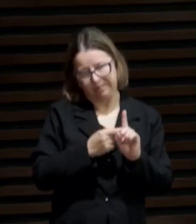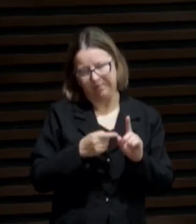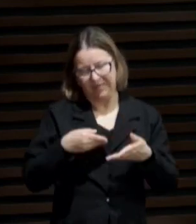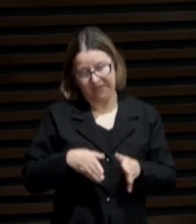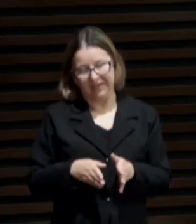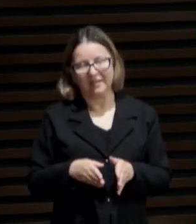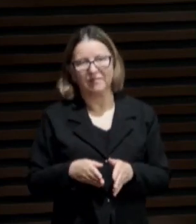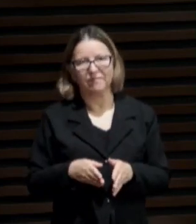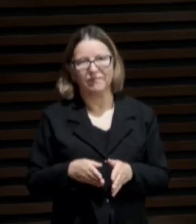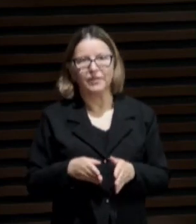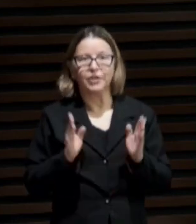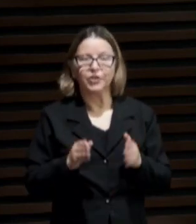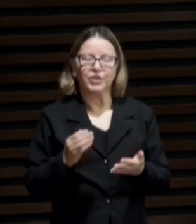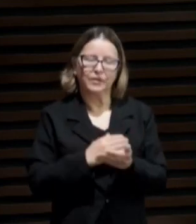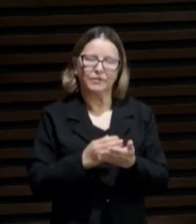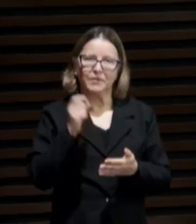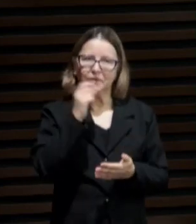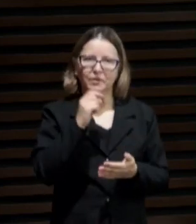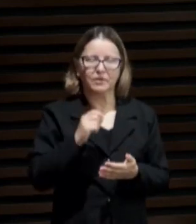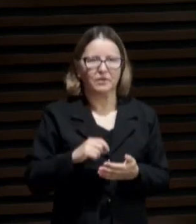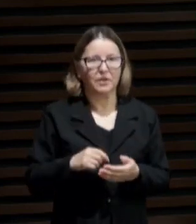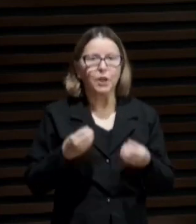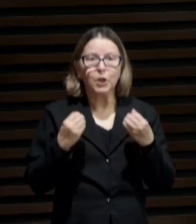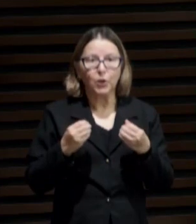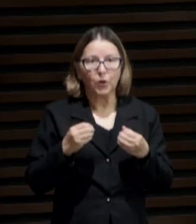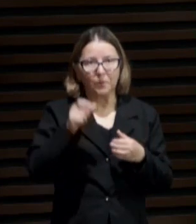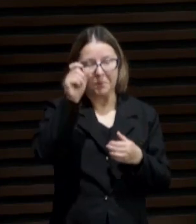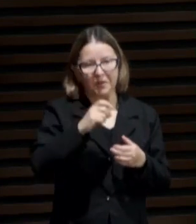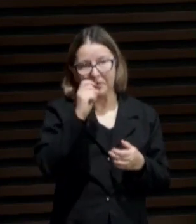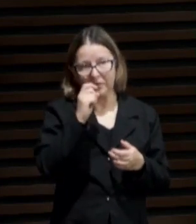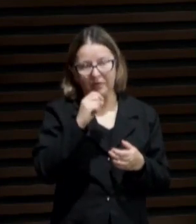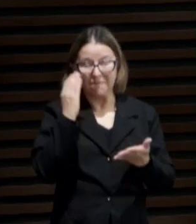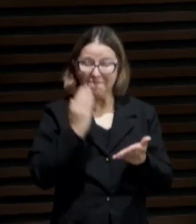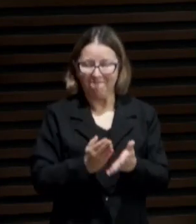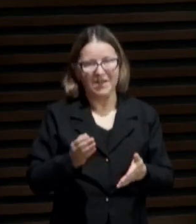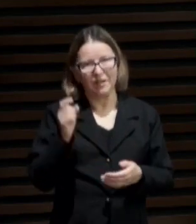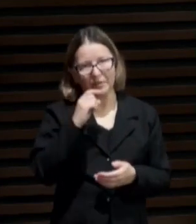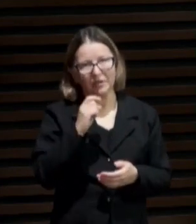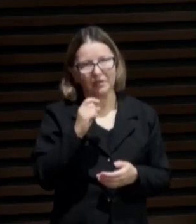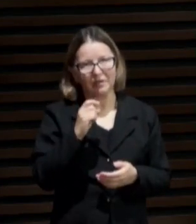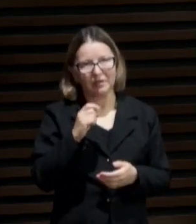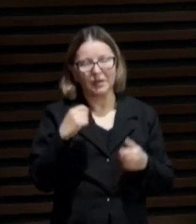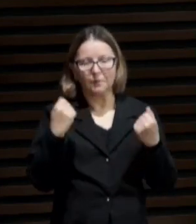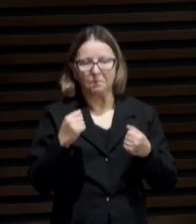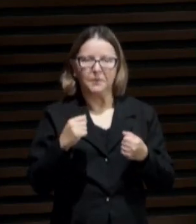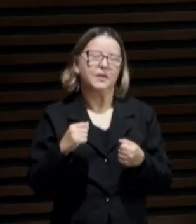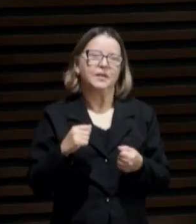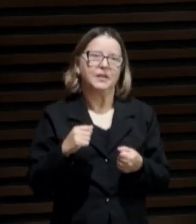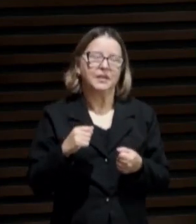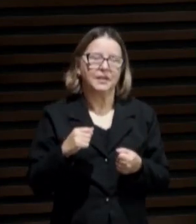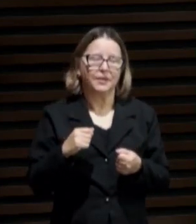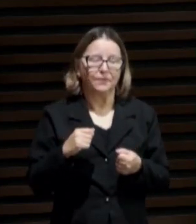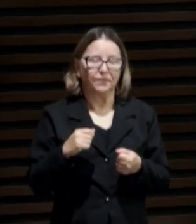E como é que o mentiroso vai deixar de ser mentiroso? Precisa passar pela regeneração, pelo novo nascimento, pela troca